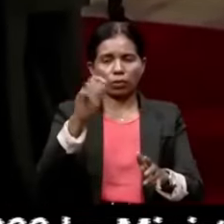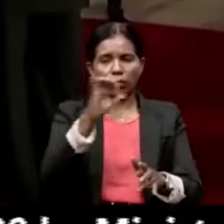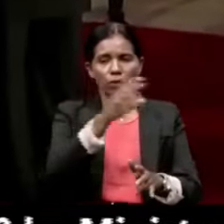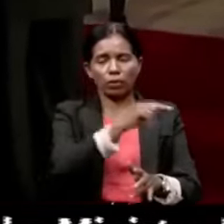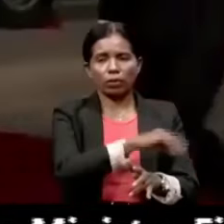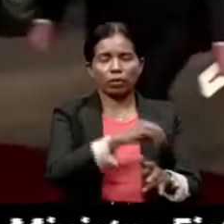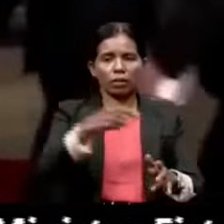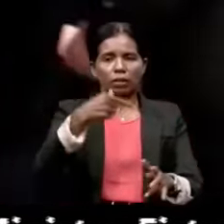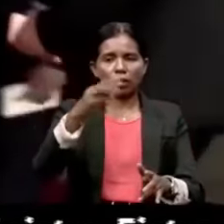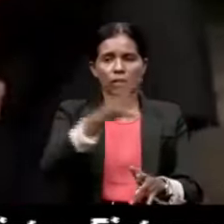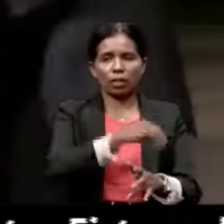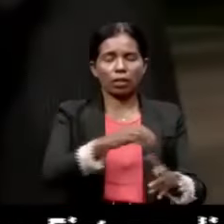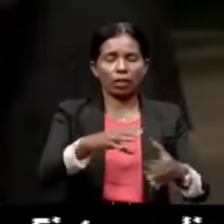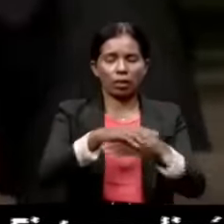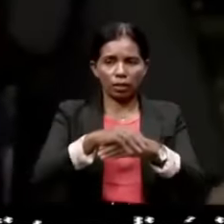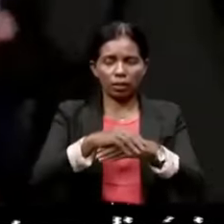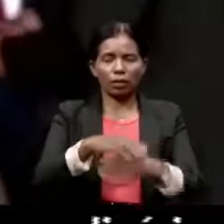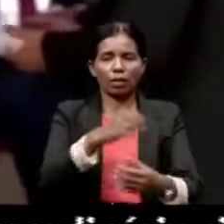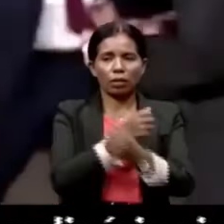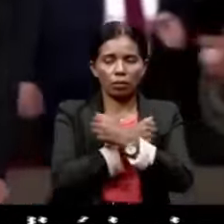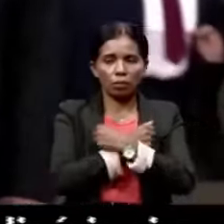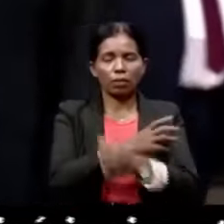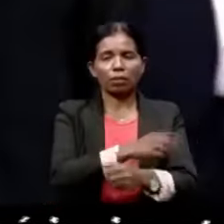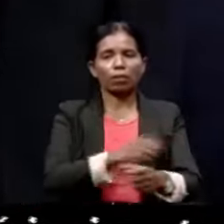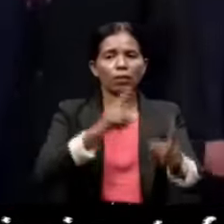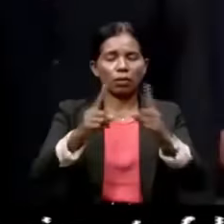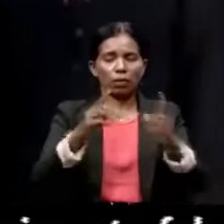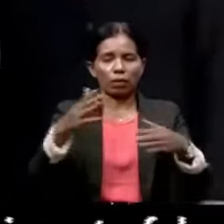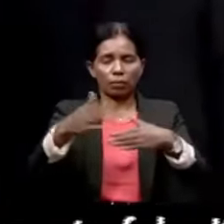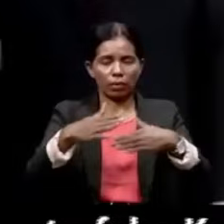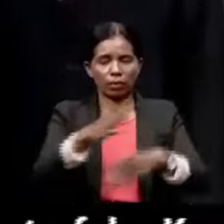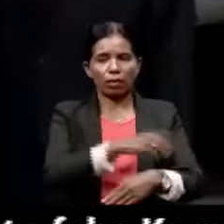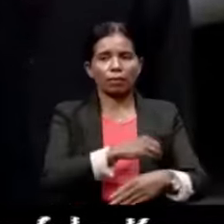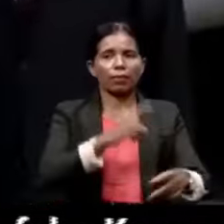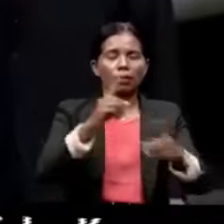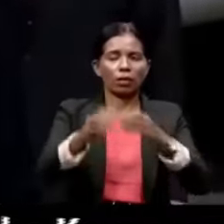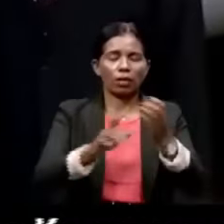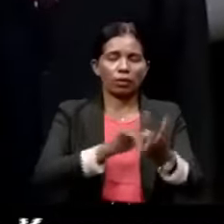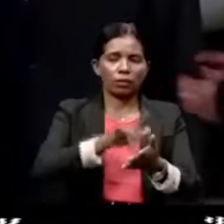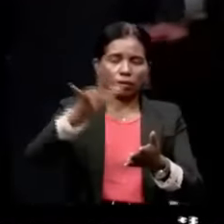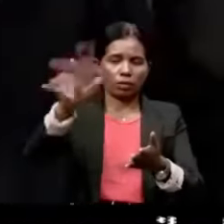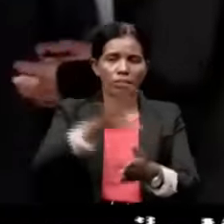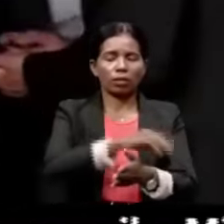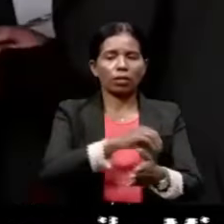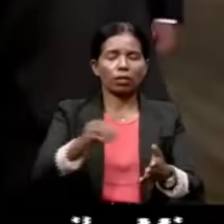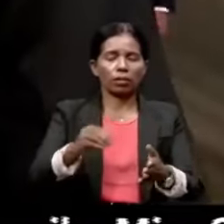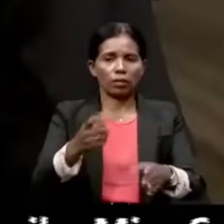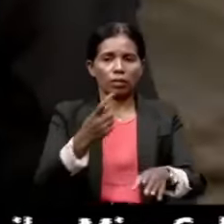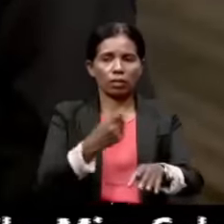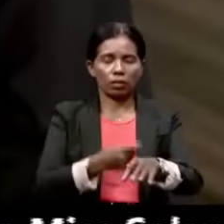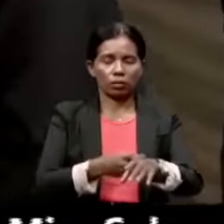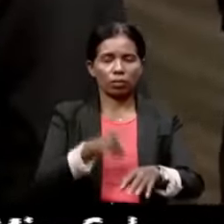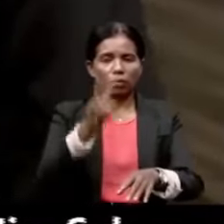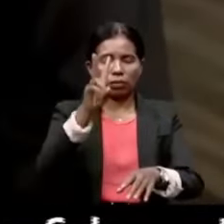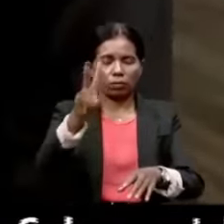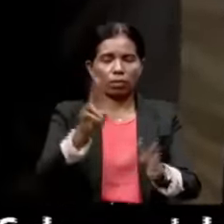Kim Jong-un ka arliman ha kuak malu no kolia besi kavyaun. Bain hira avião to iha Pyongyang mais ou menos iha tukurua